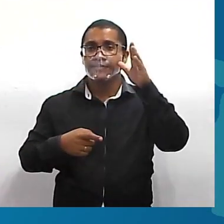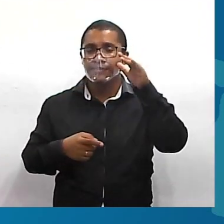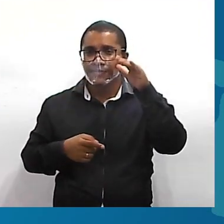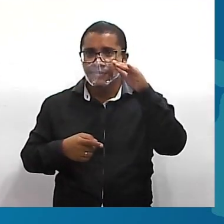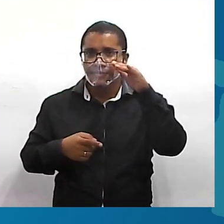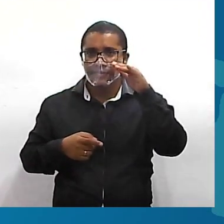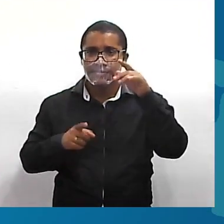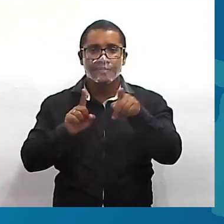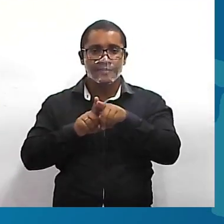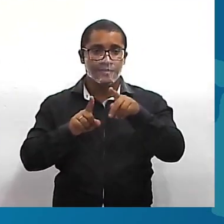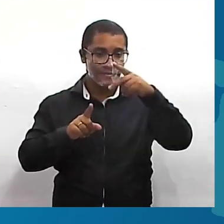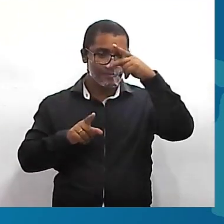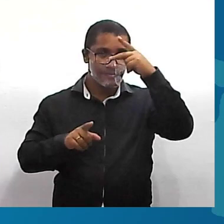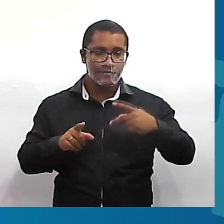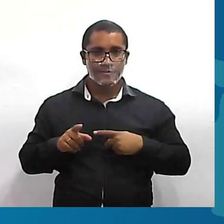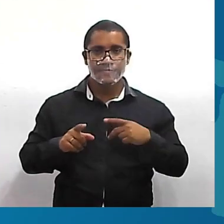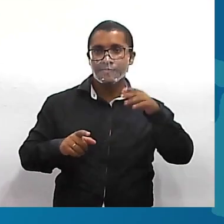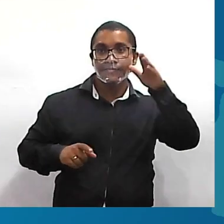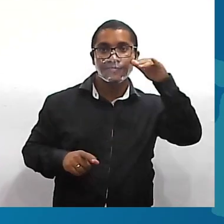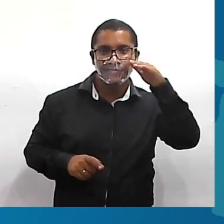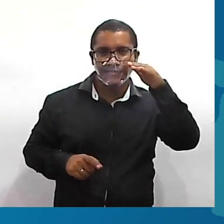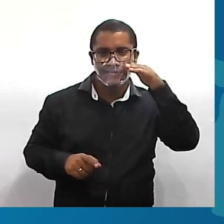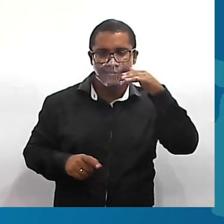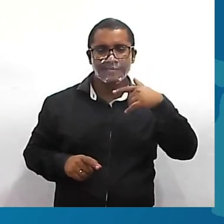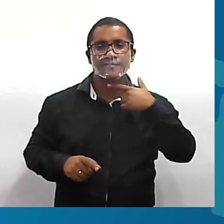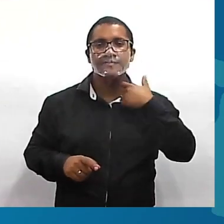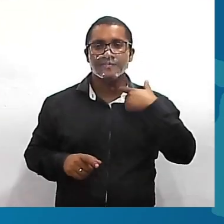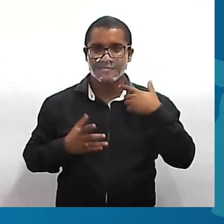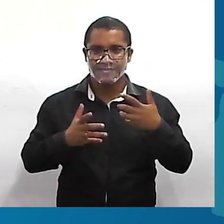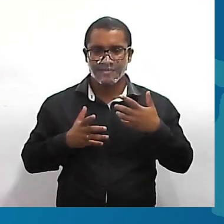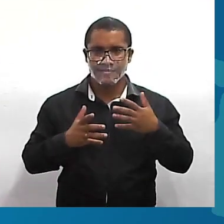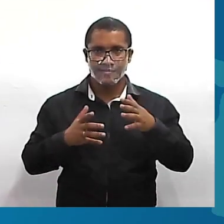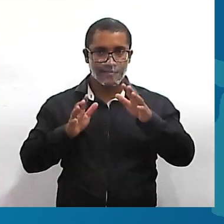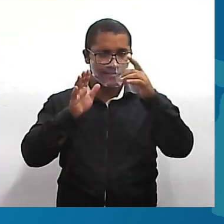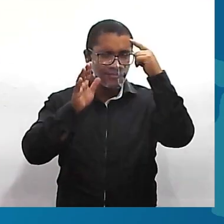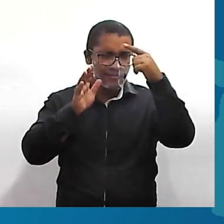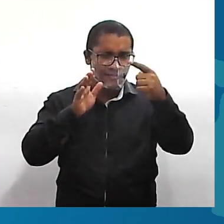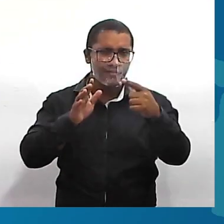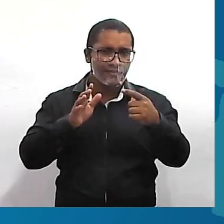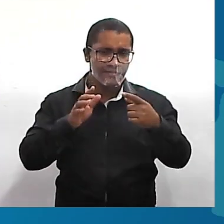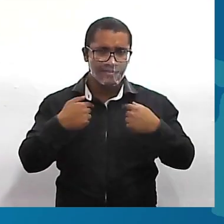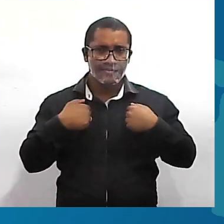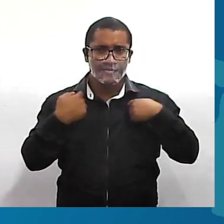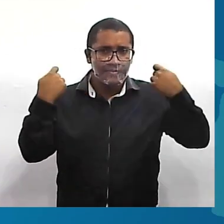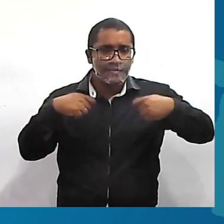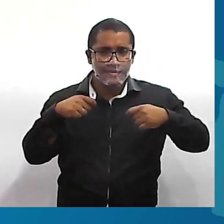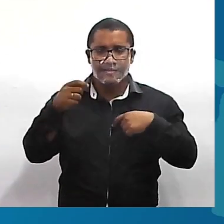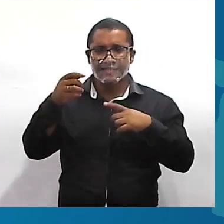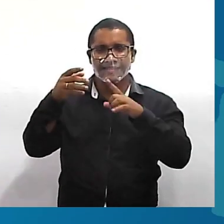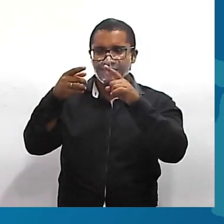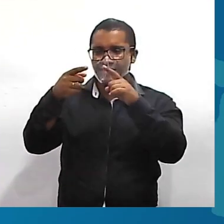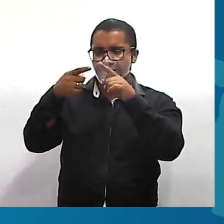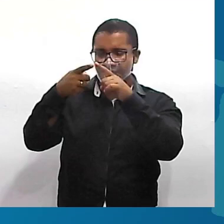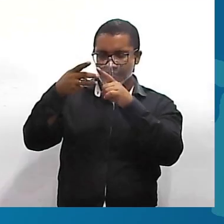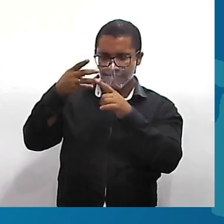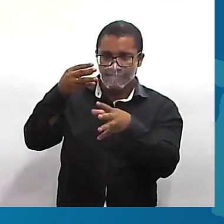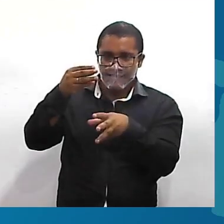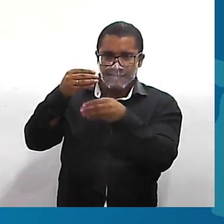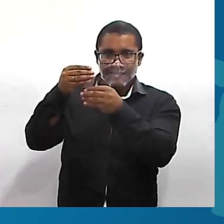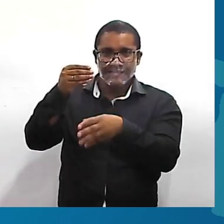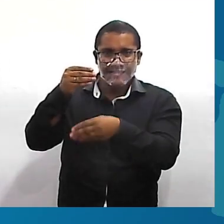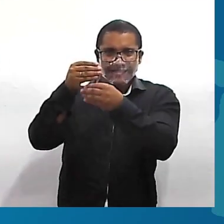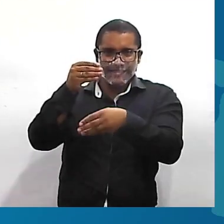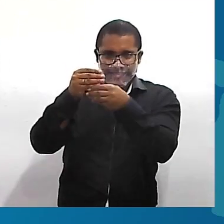caráter individual. Eu preciso, veja que as competências elas se complementam. Então eu